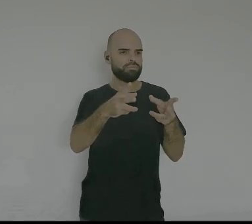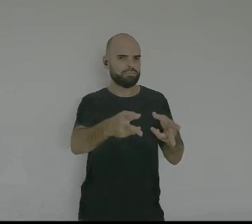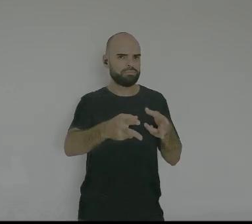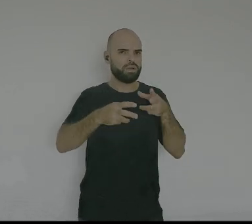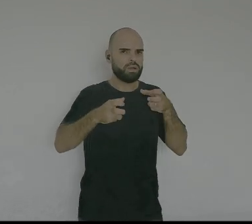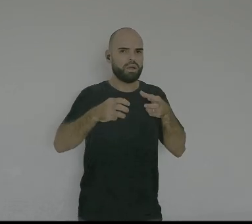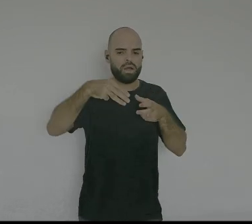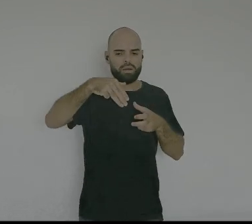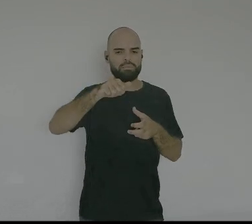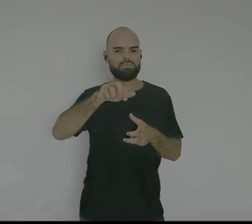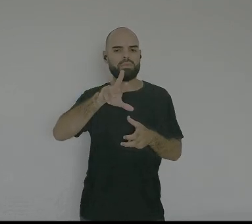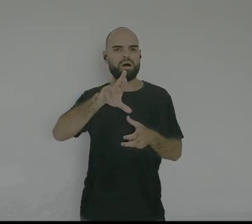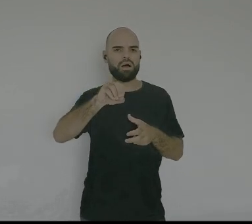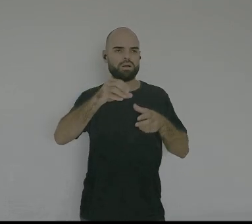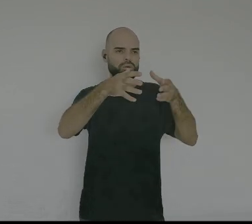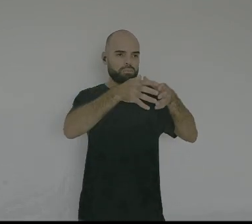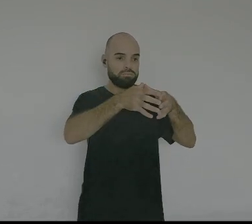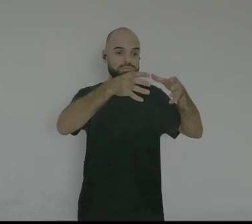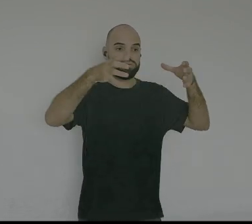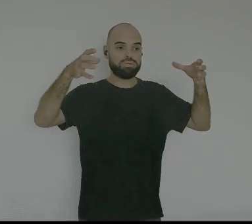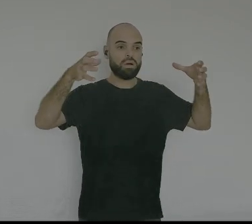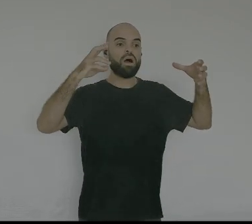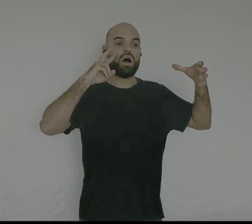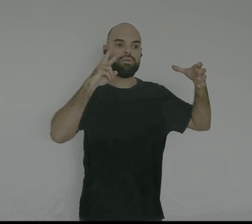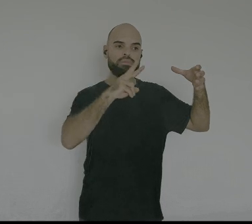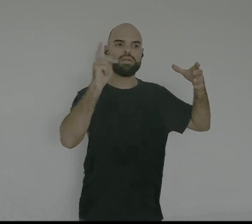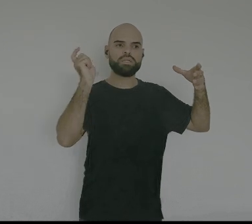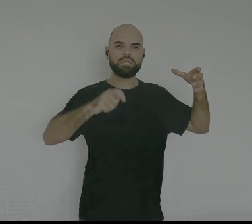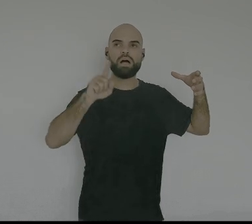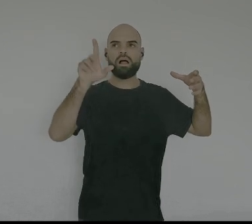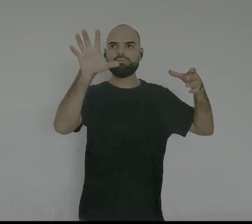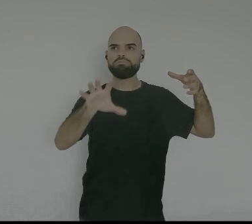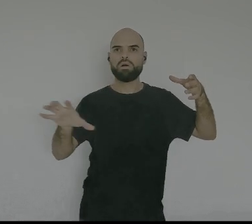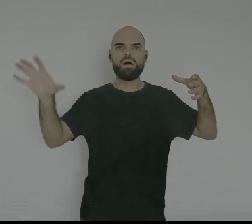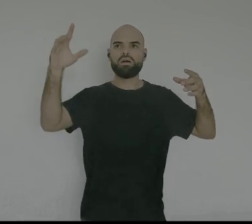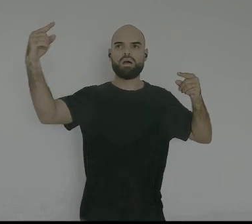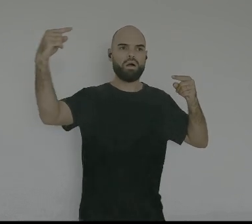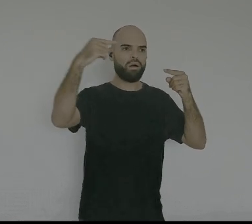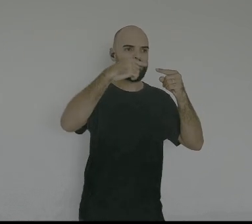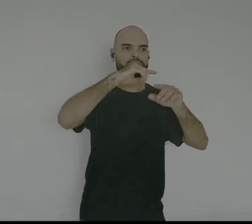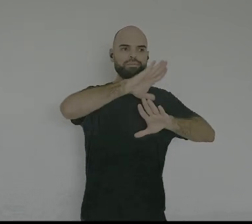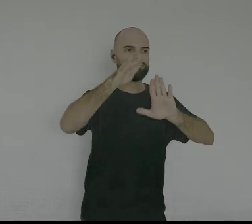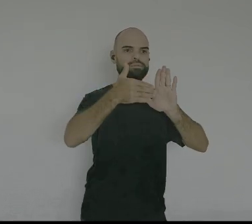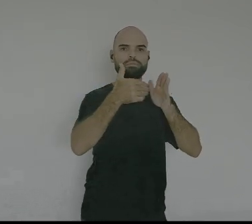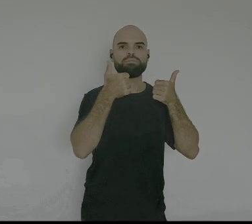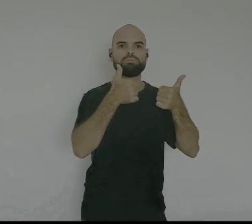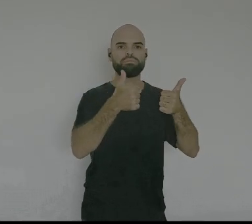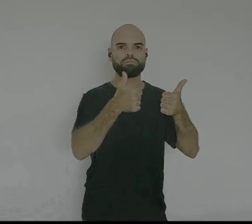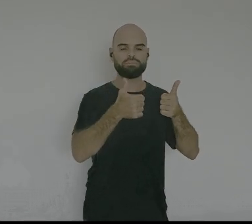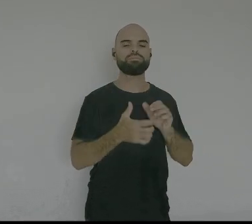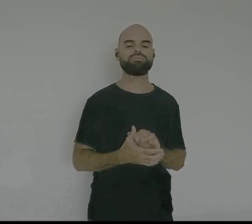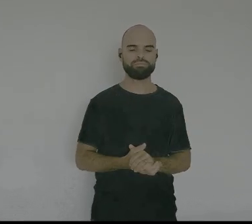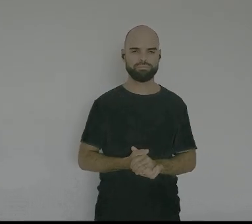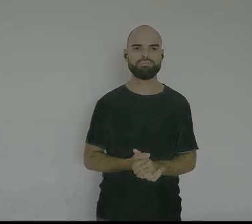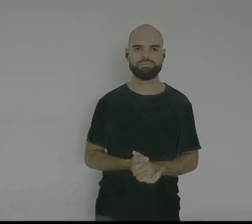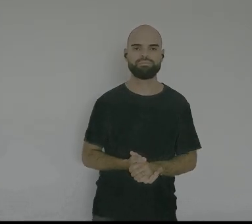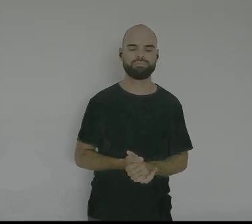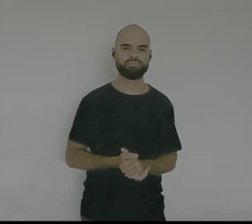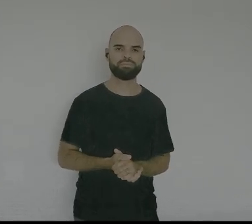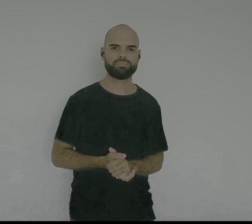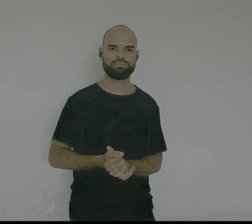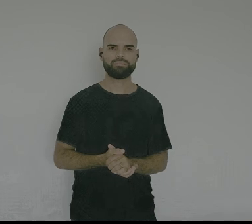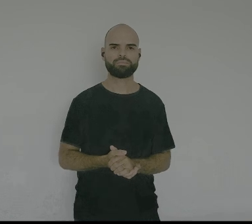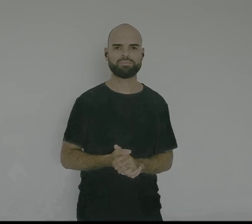de enxergar que a macro-região é o espaço onde a rede toda se fecha.